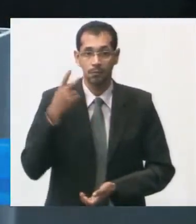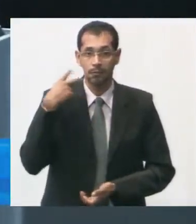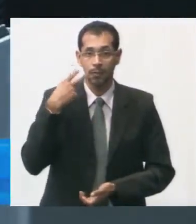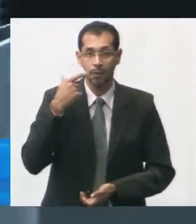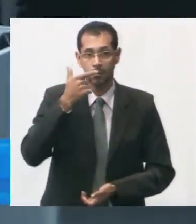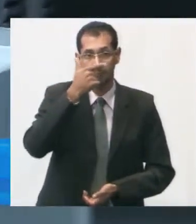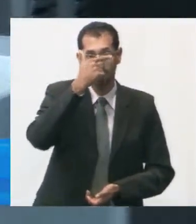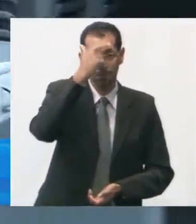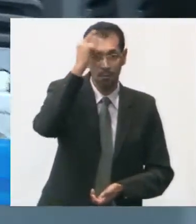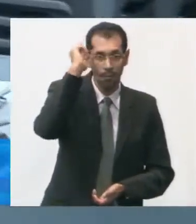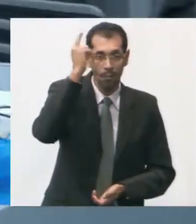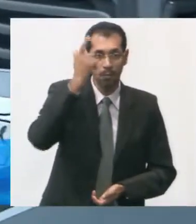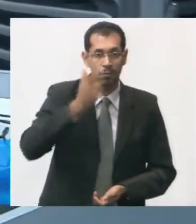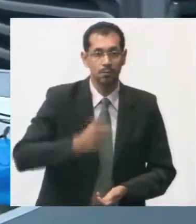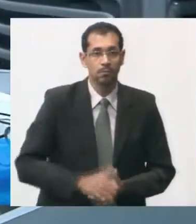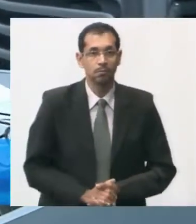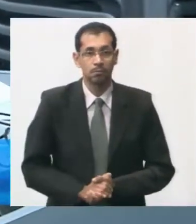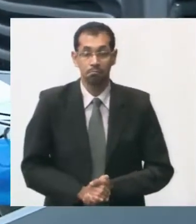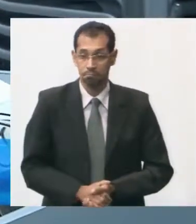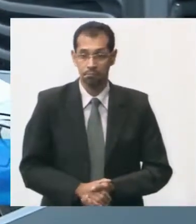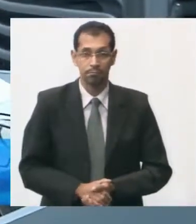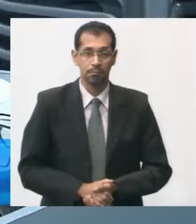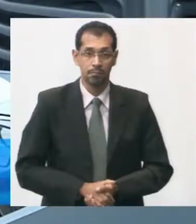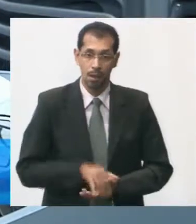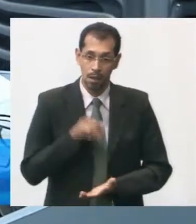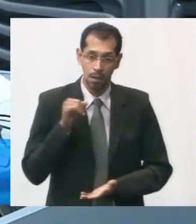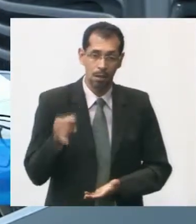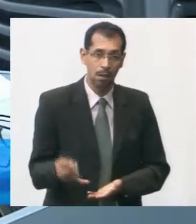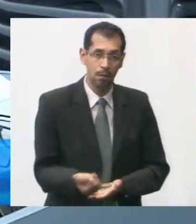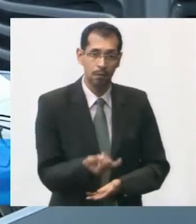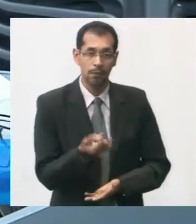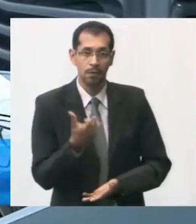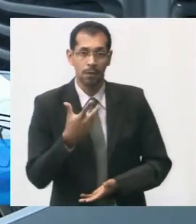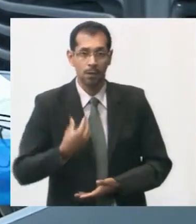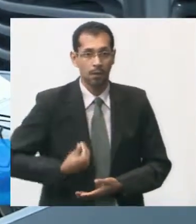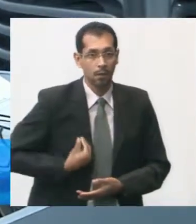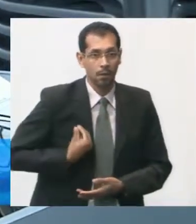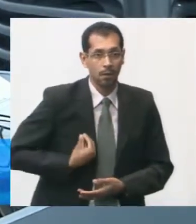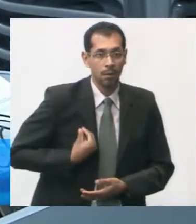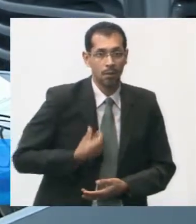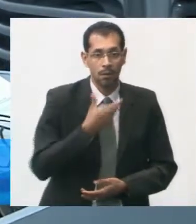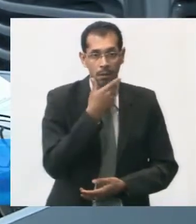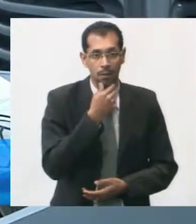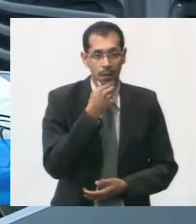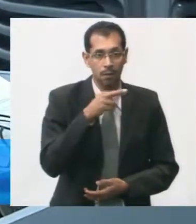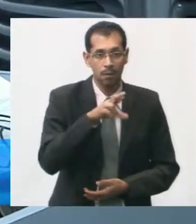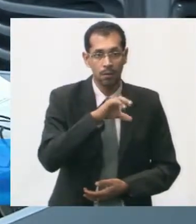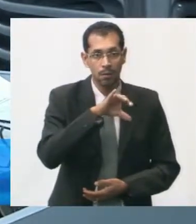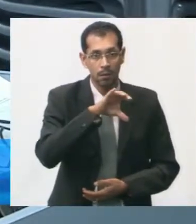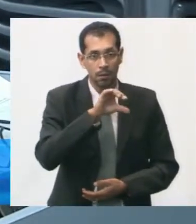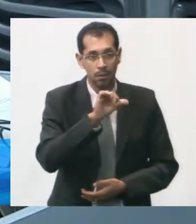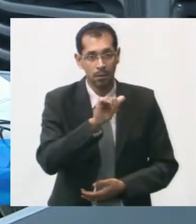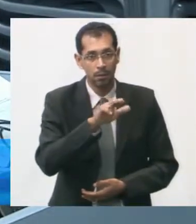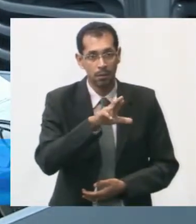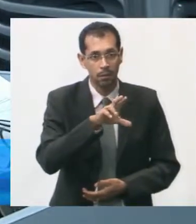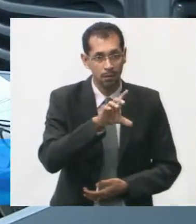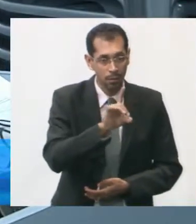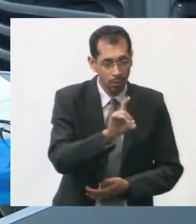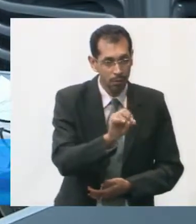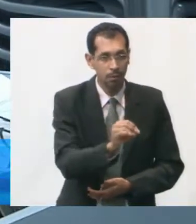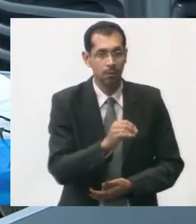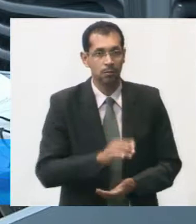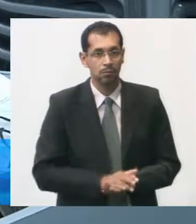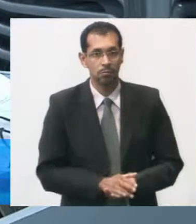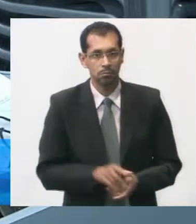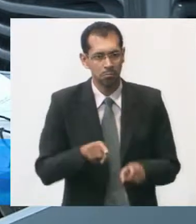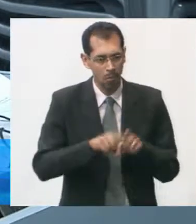Só para aproveitar a presença do Ricardo. Parabenizar a chapa. Parabenizar a chapa, os guerreiros lá em Taboazeiro. Não